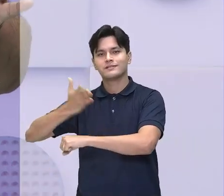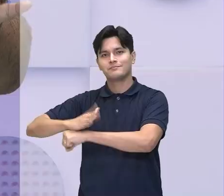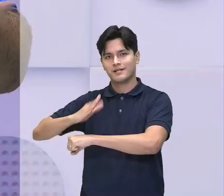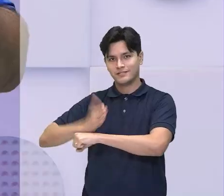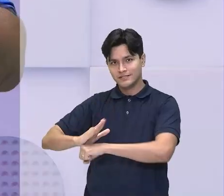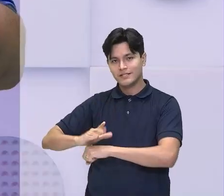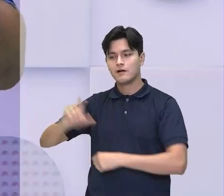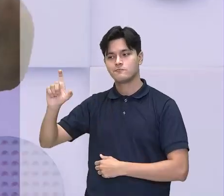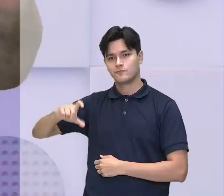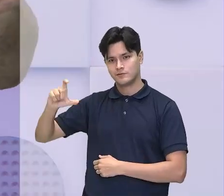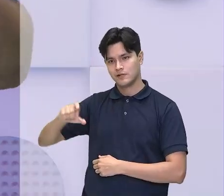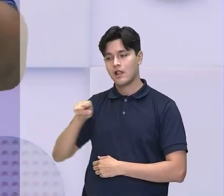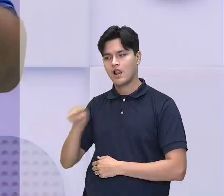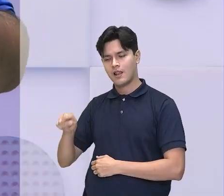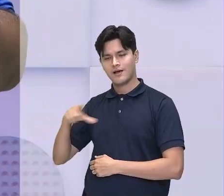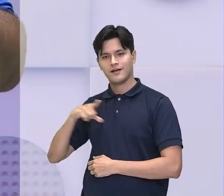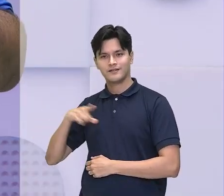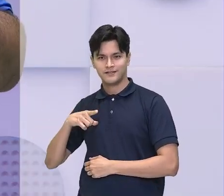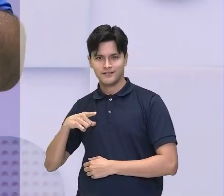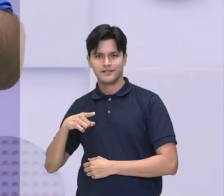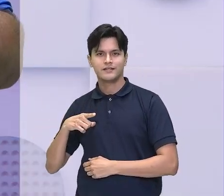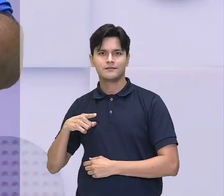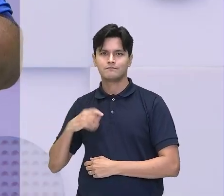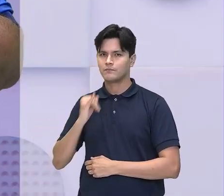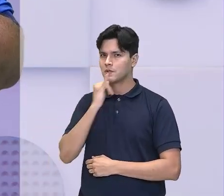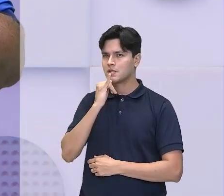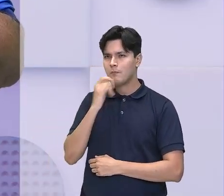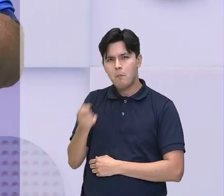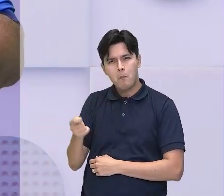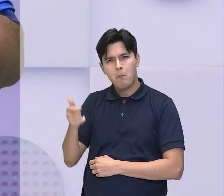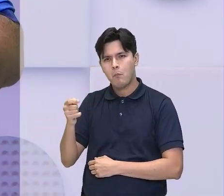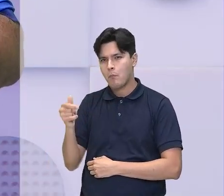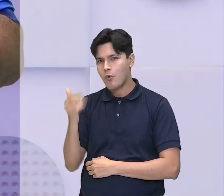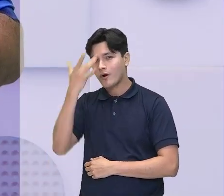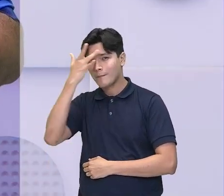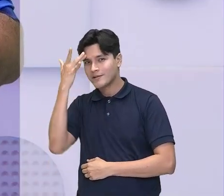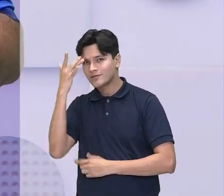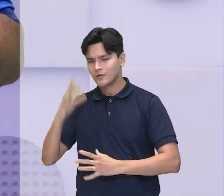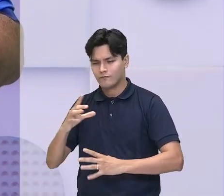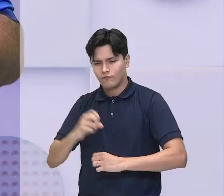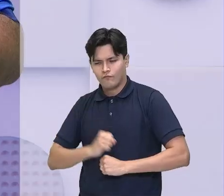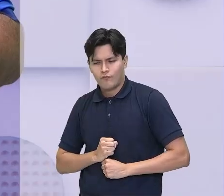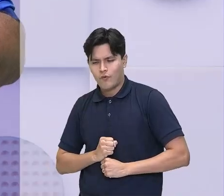é pobre por uma questão de guerra, de conjuntura política. Mas, em geral,